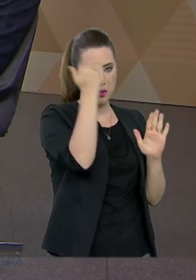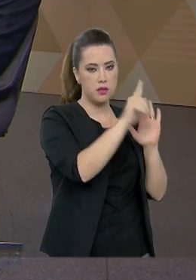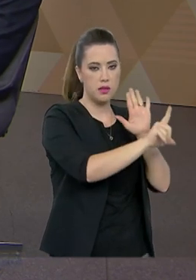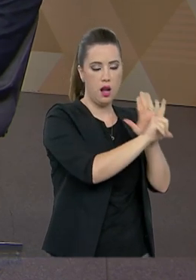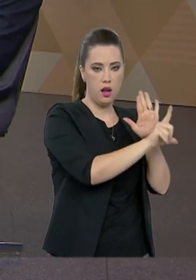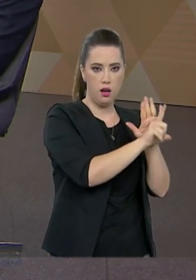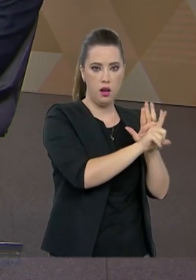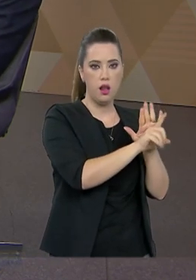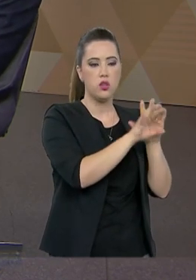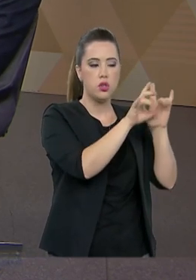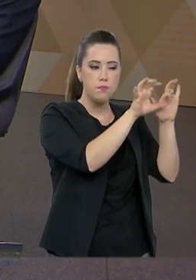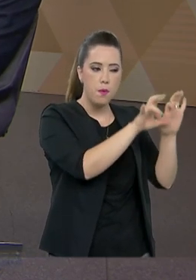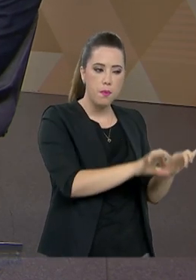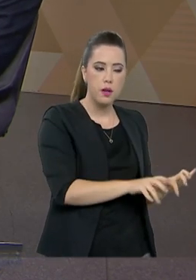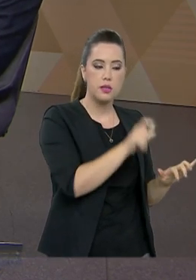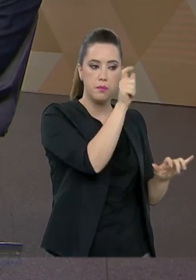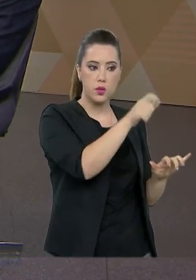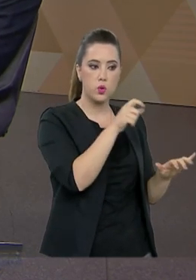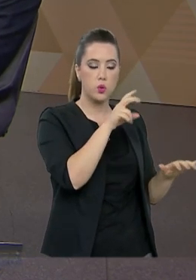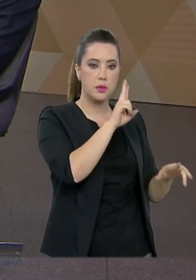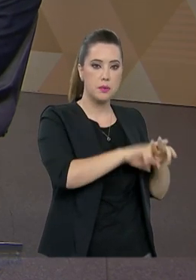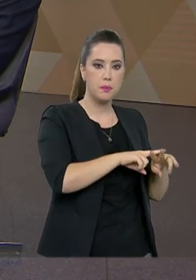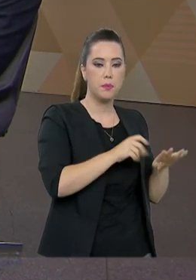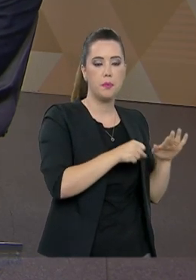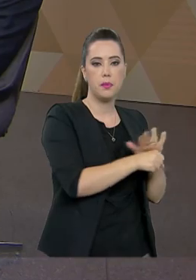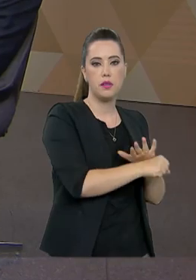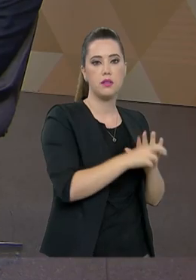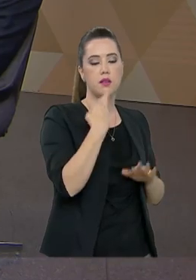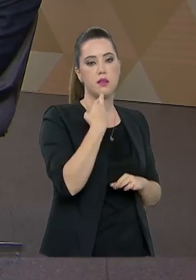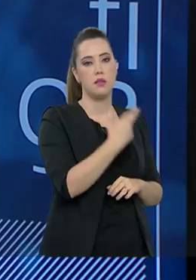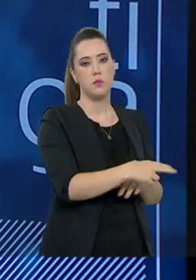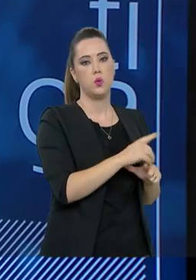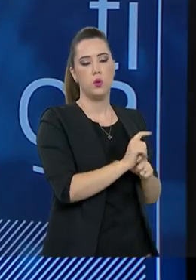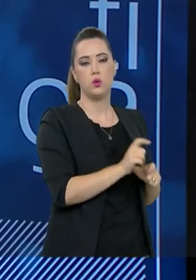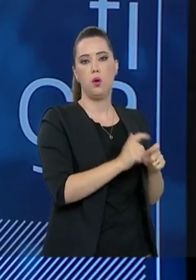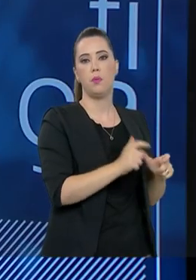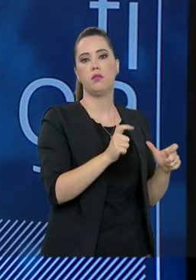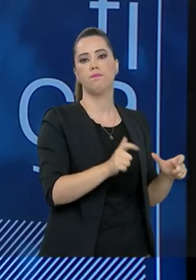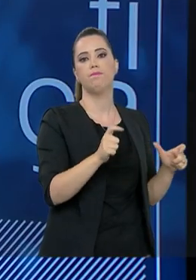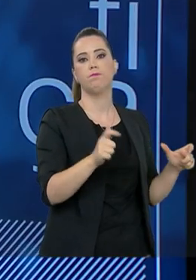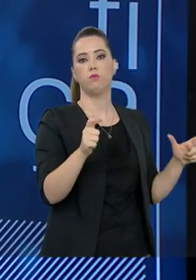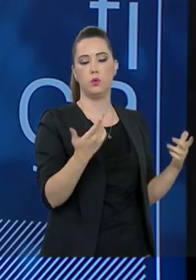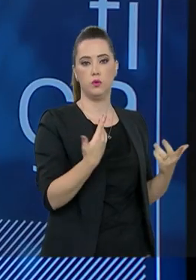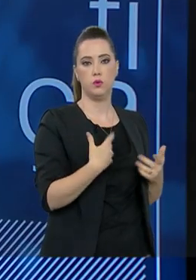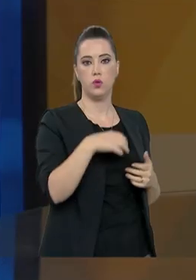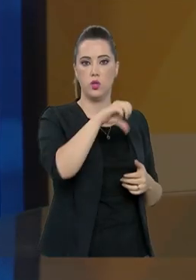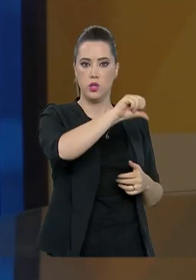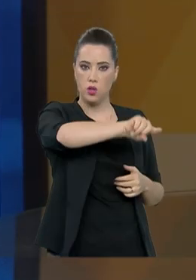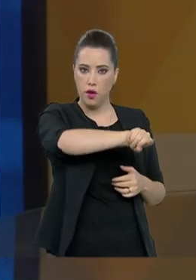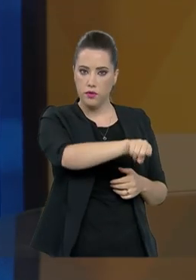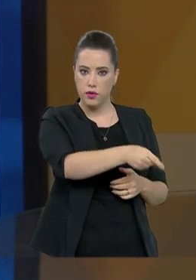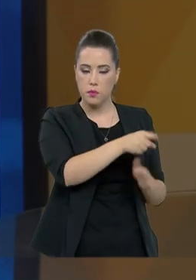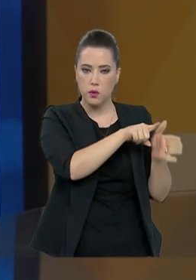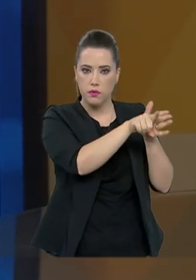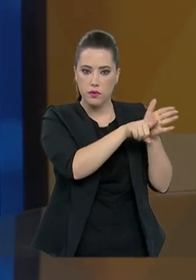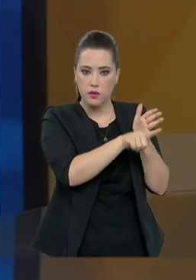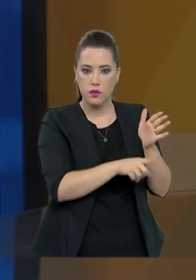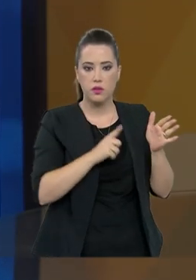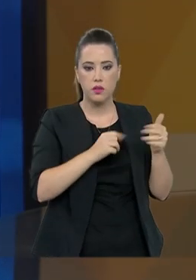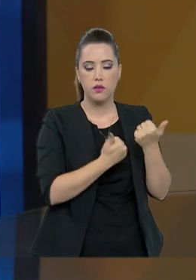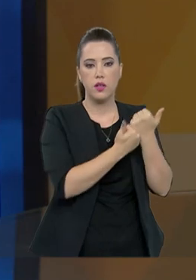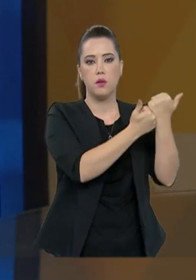esses condenados, a quantidade de resultados vem aumentando bastante. 9 mil investigações tiveram